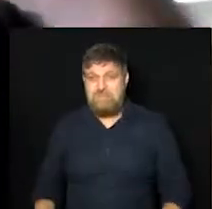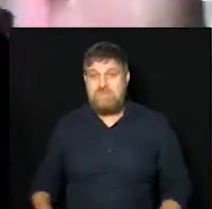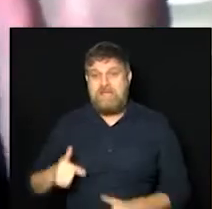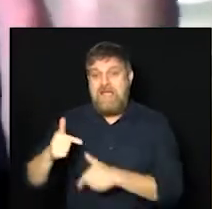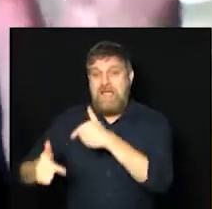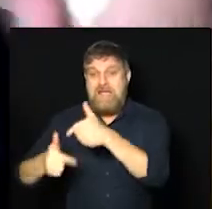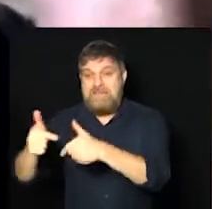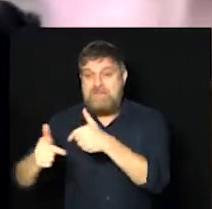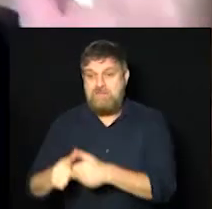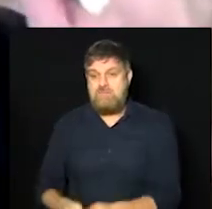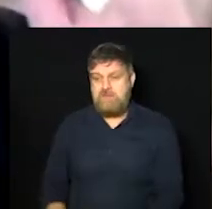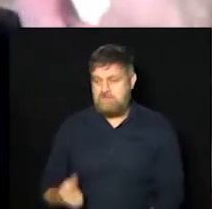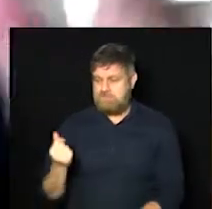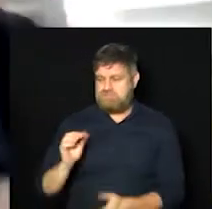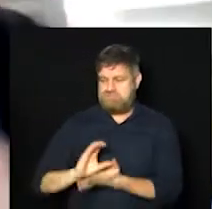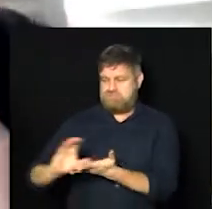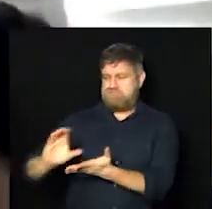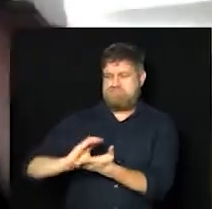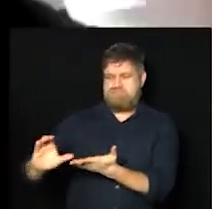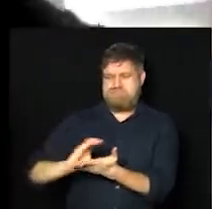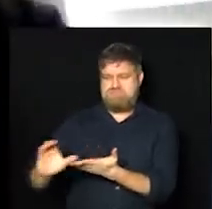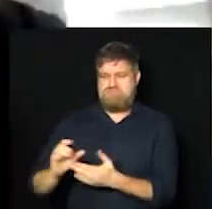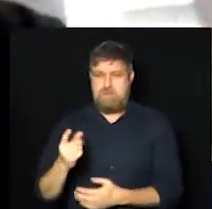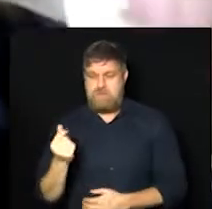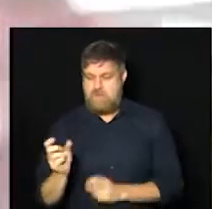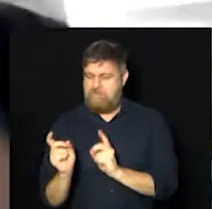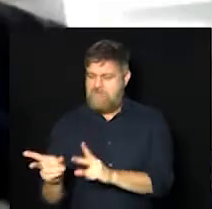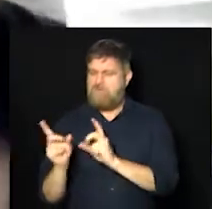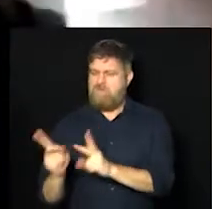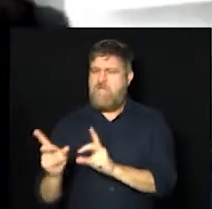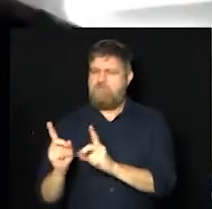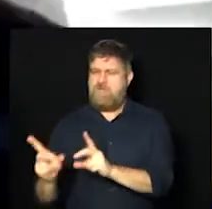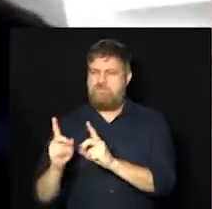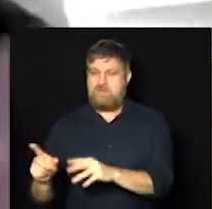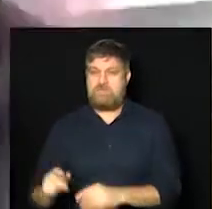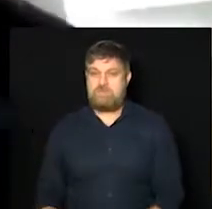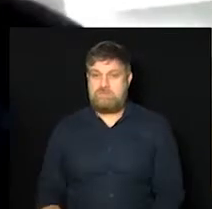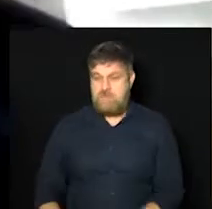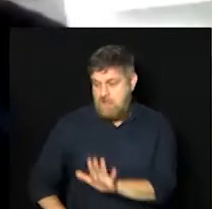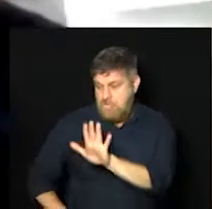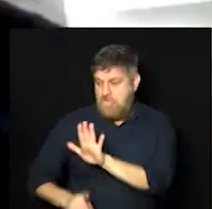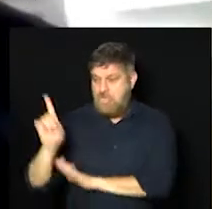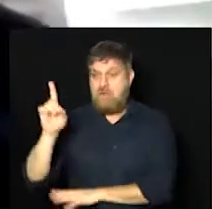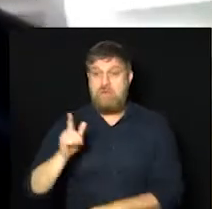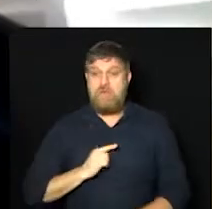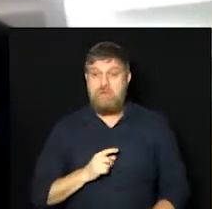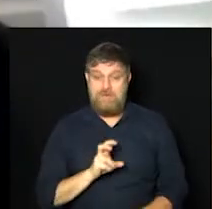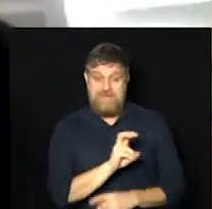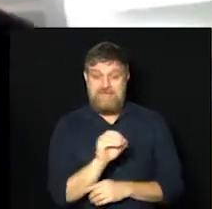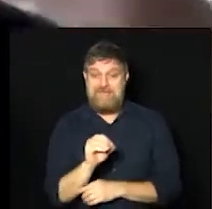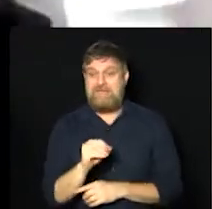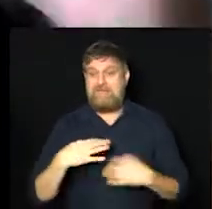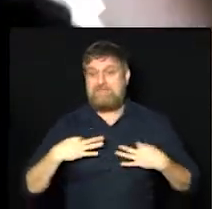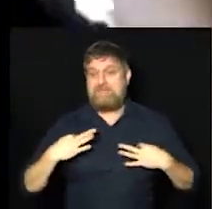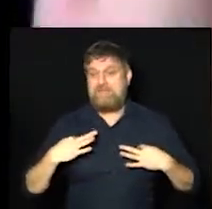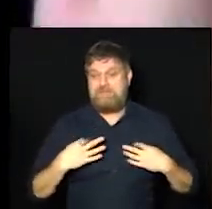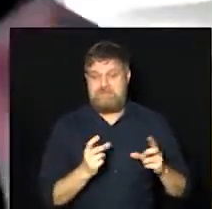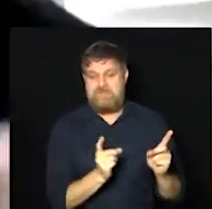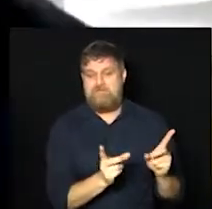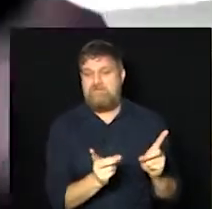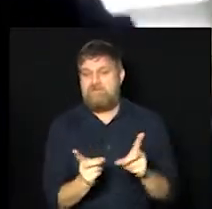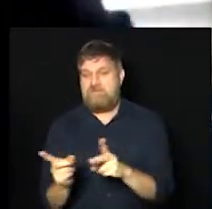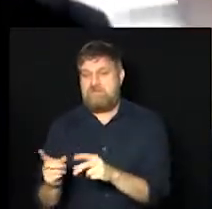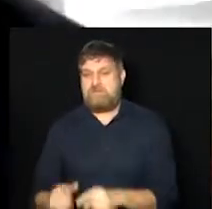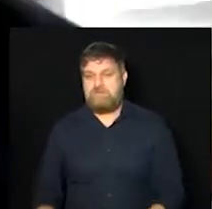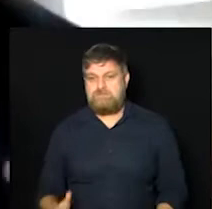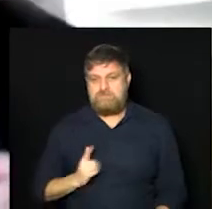com massa. Você vende aqui, quando eu vendo muito, que é um recorde. Esse ano eu vou vender 500 camisas. É um recorde. Para esporte